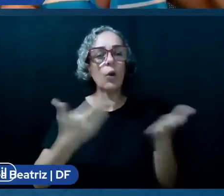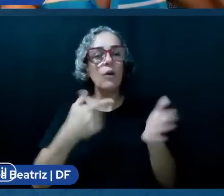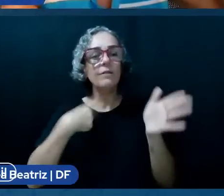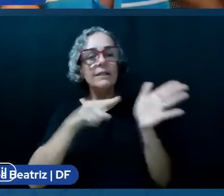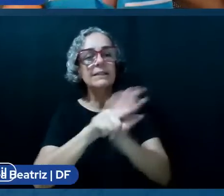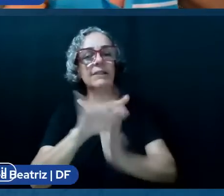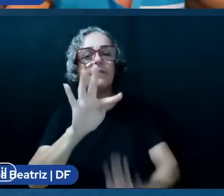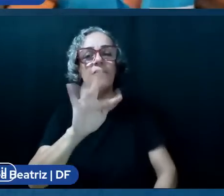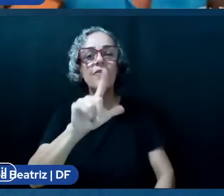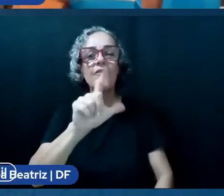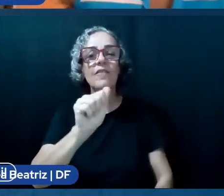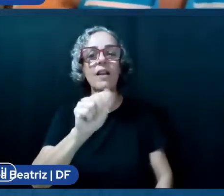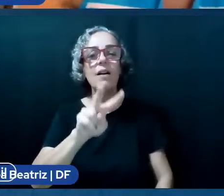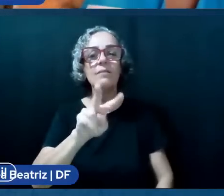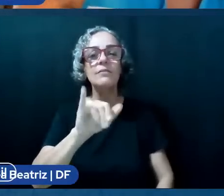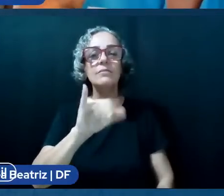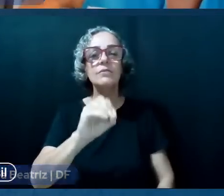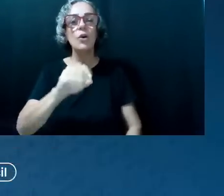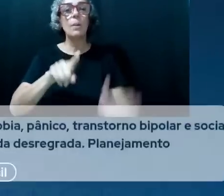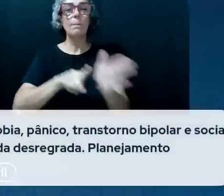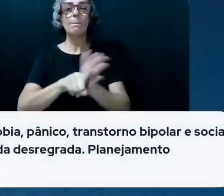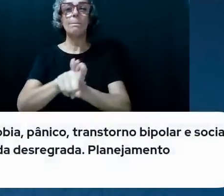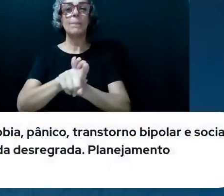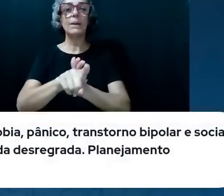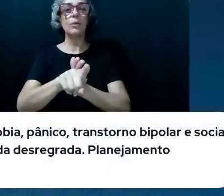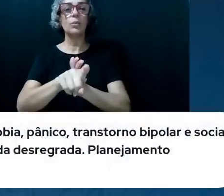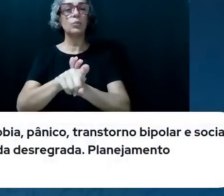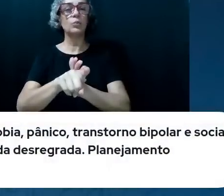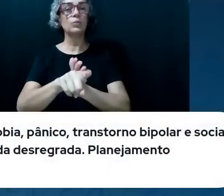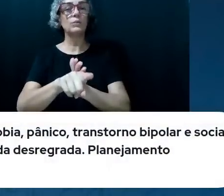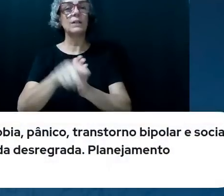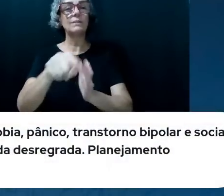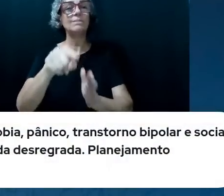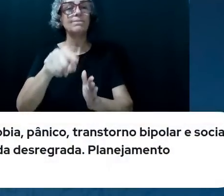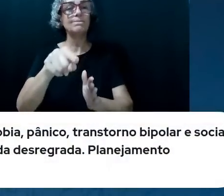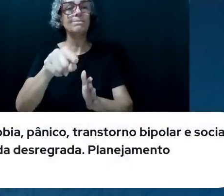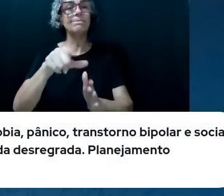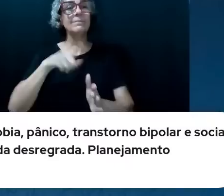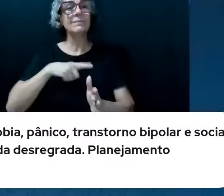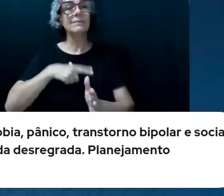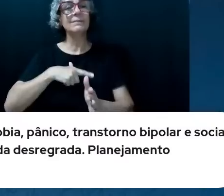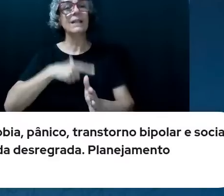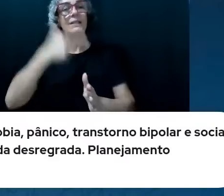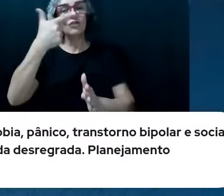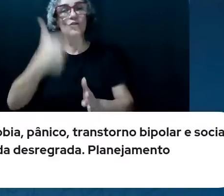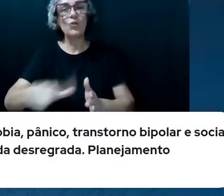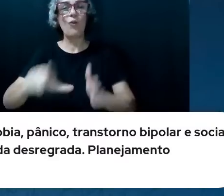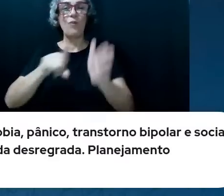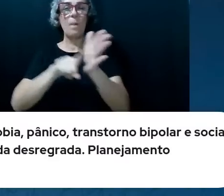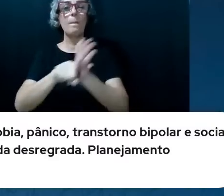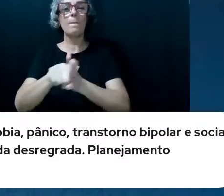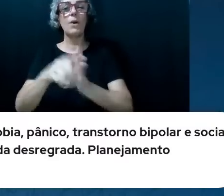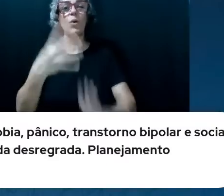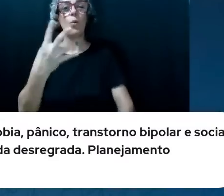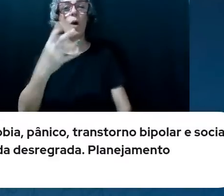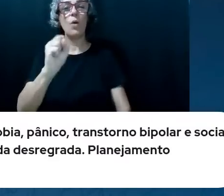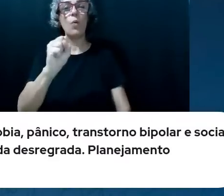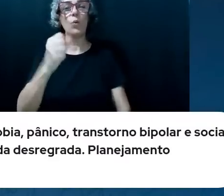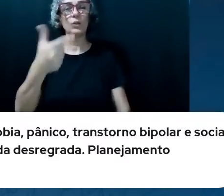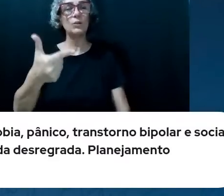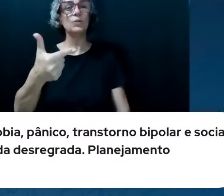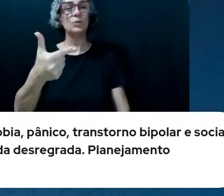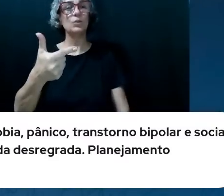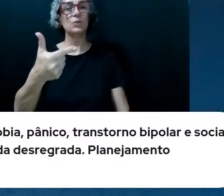da Patrícia Cristina, que ela deu uma continuidade. Vamos, tá longa aqui. Há quase 2 anos fui. É porque